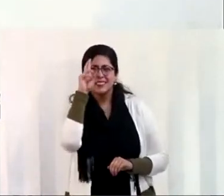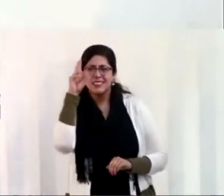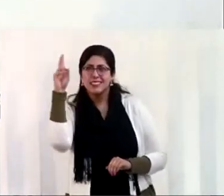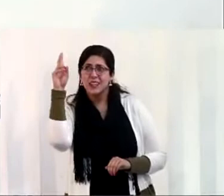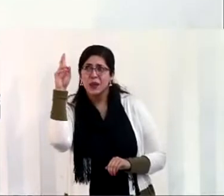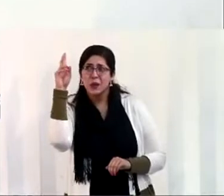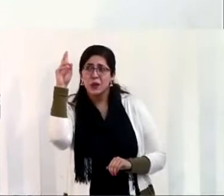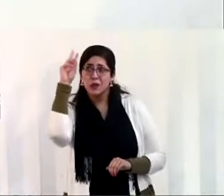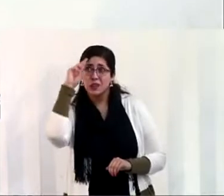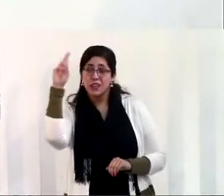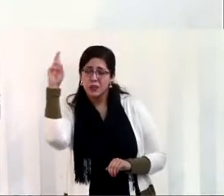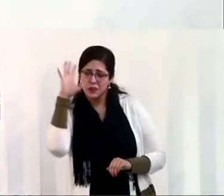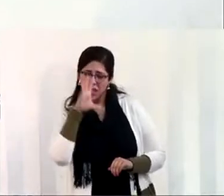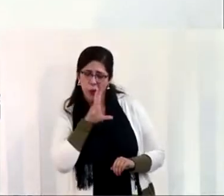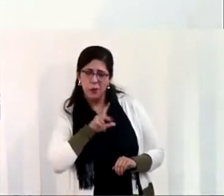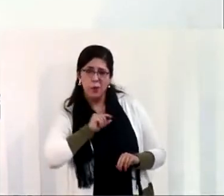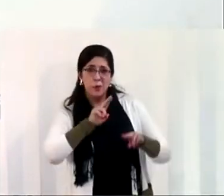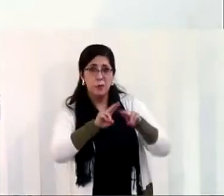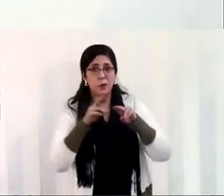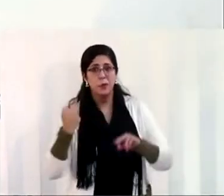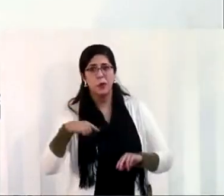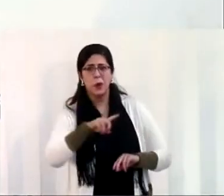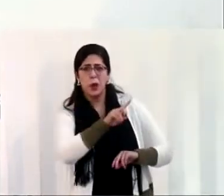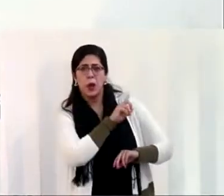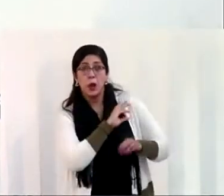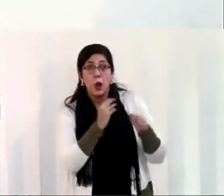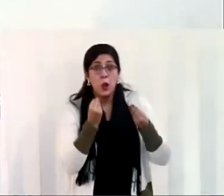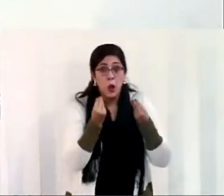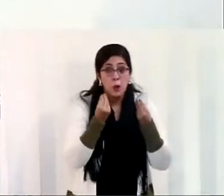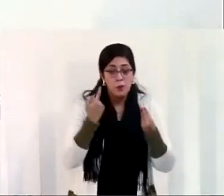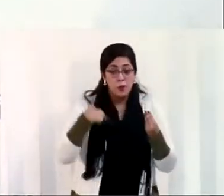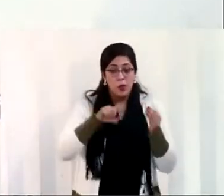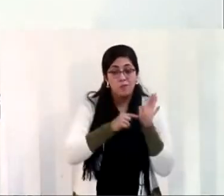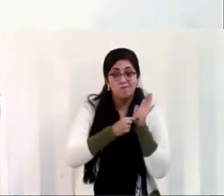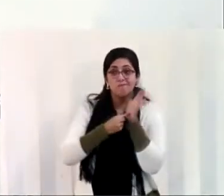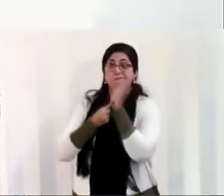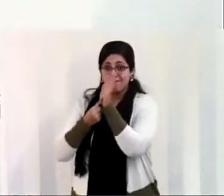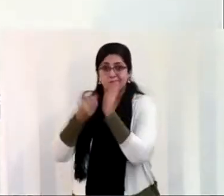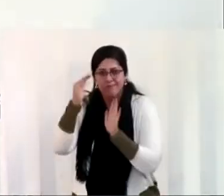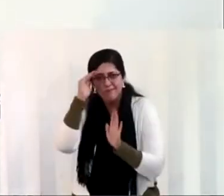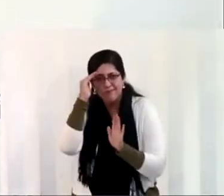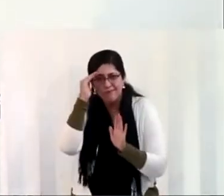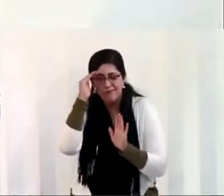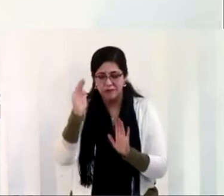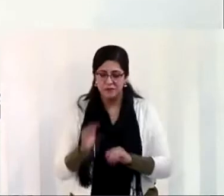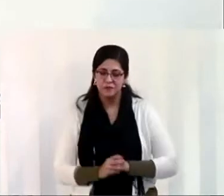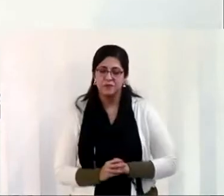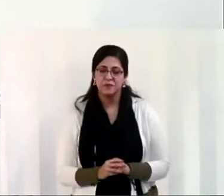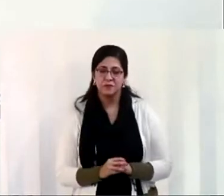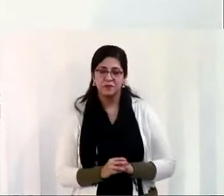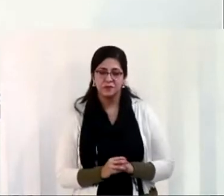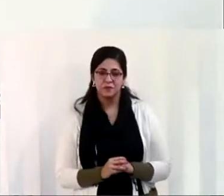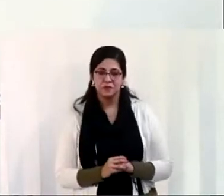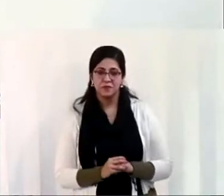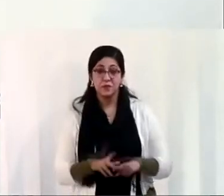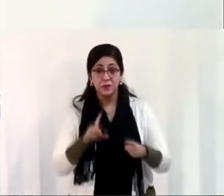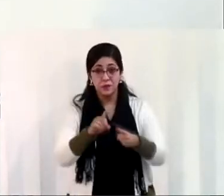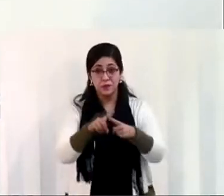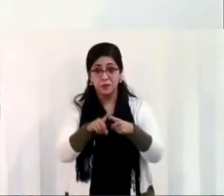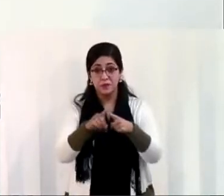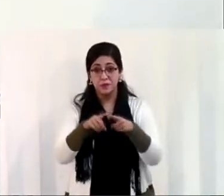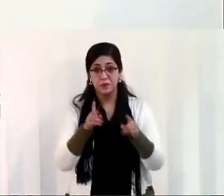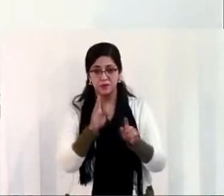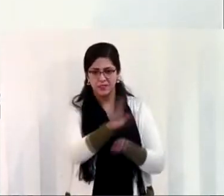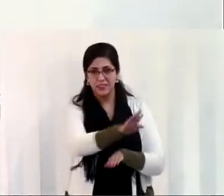nós temos retribuído ao amor de Deus. Por isso as crianças estão desenhando elas, num primeiro